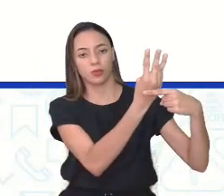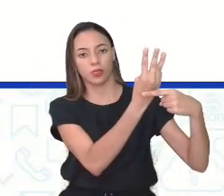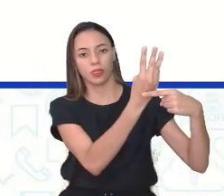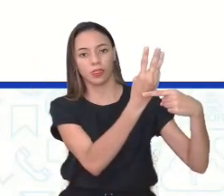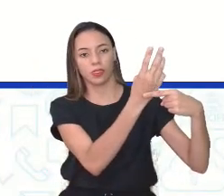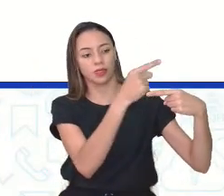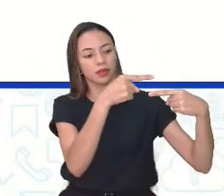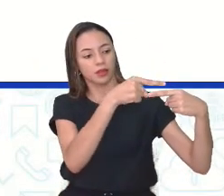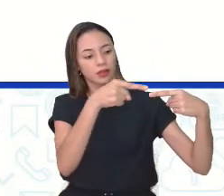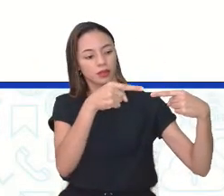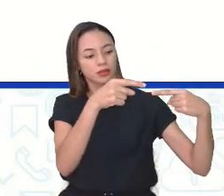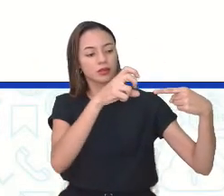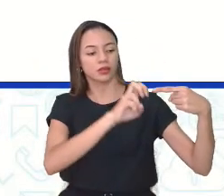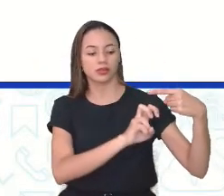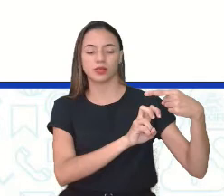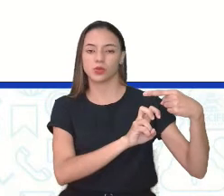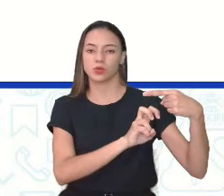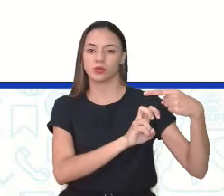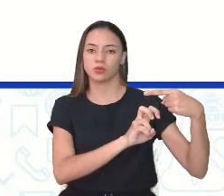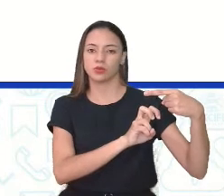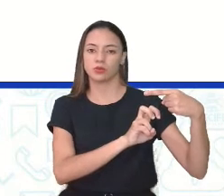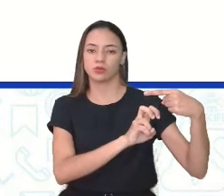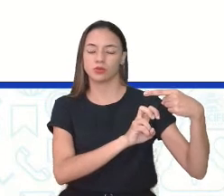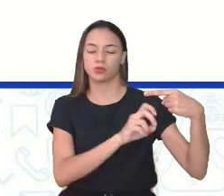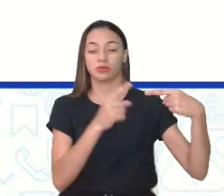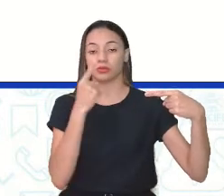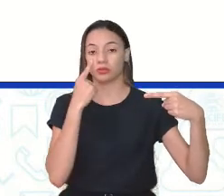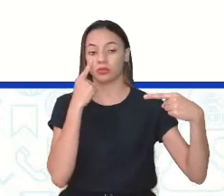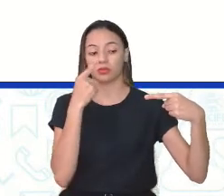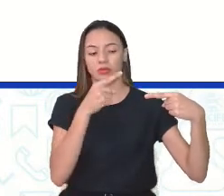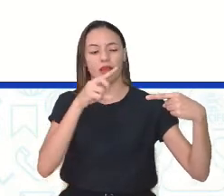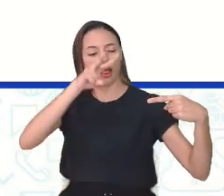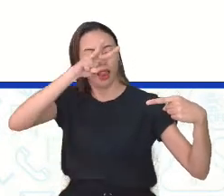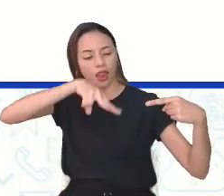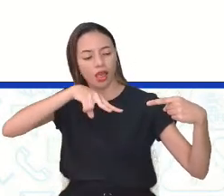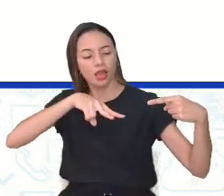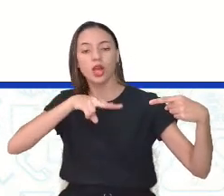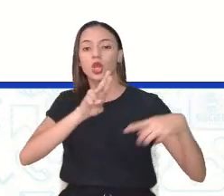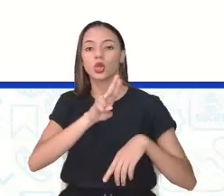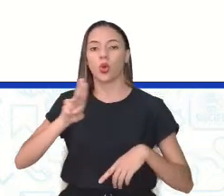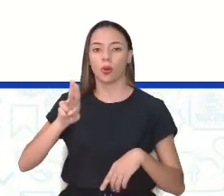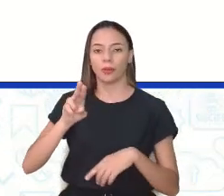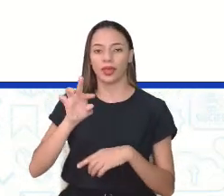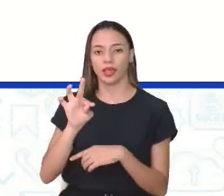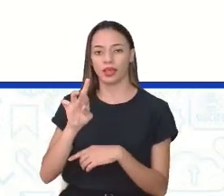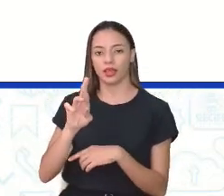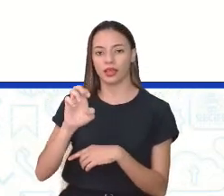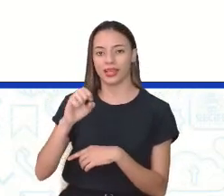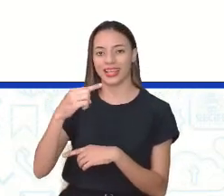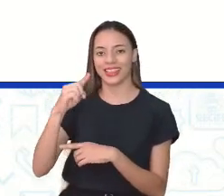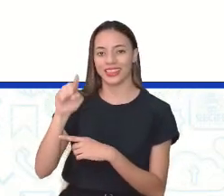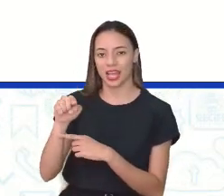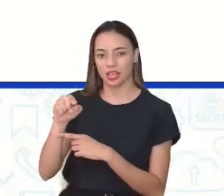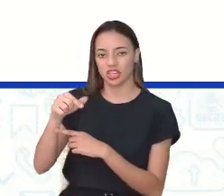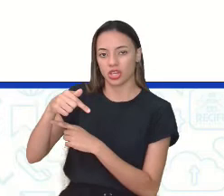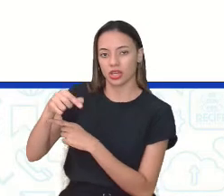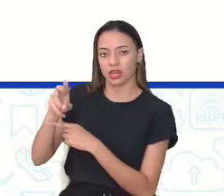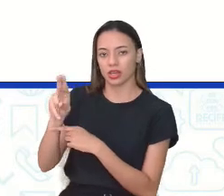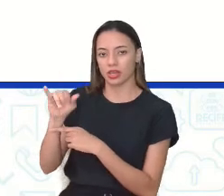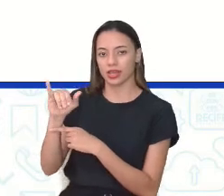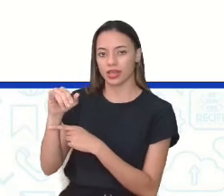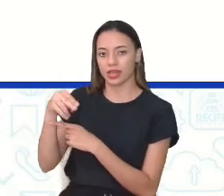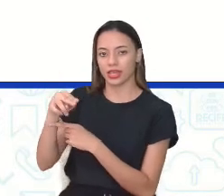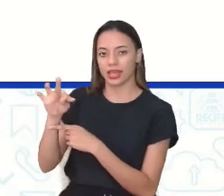um tracinho, um 5 embaixo, a gente vai ver que a leitura dela é chamada de 3/5. Só que a gente vai